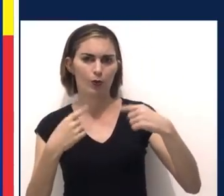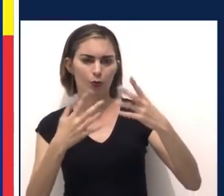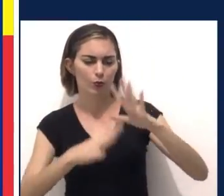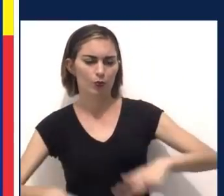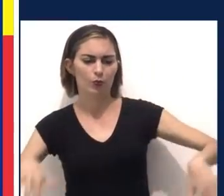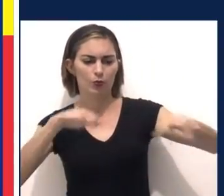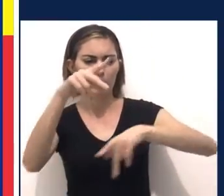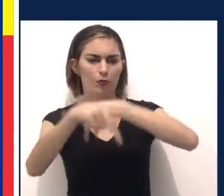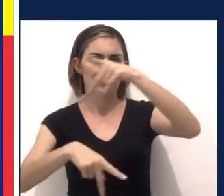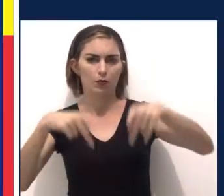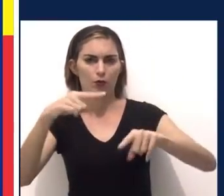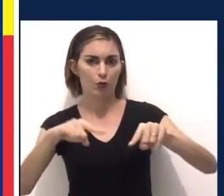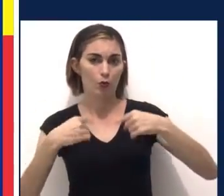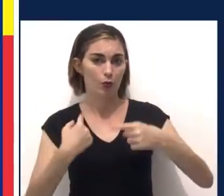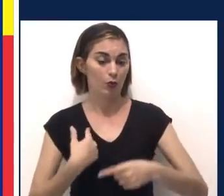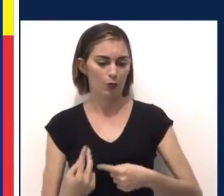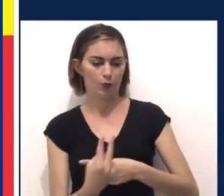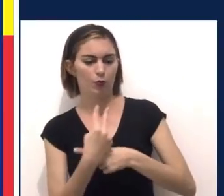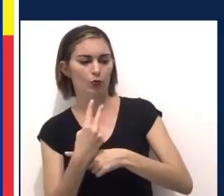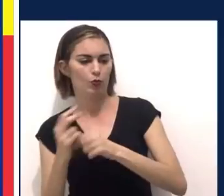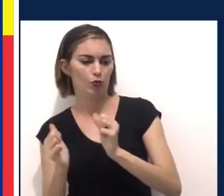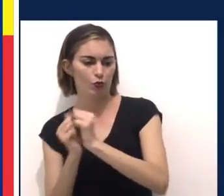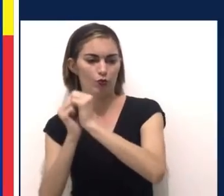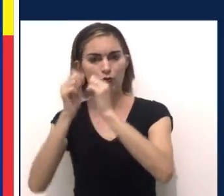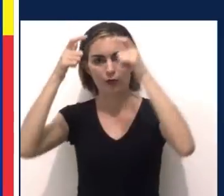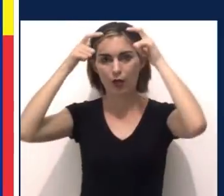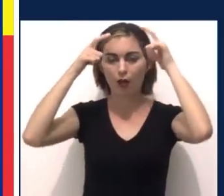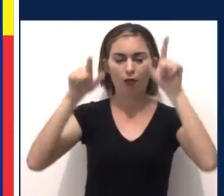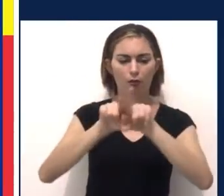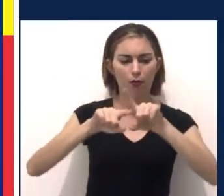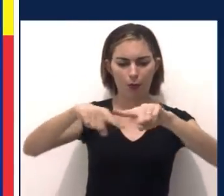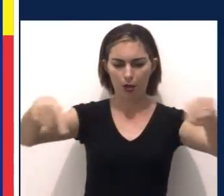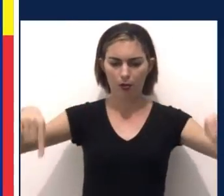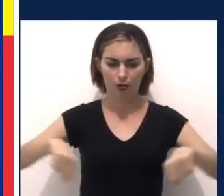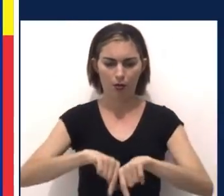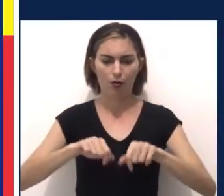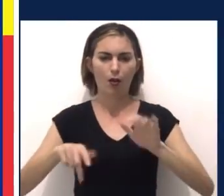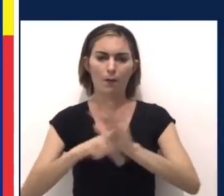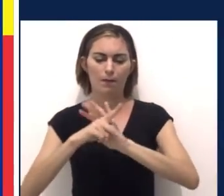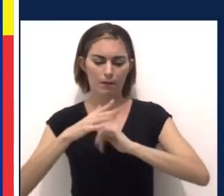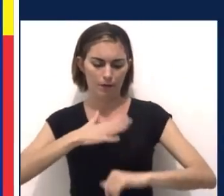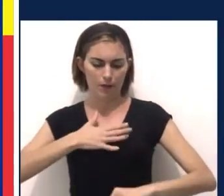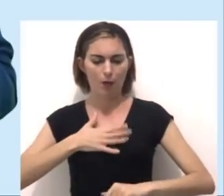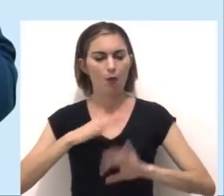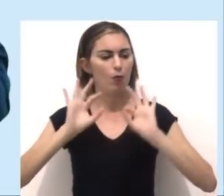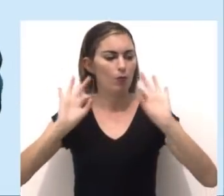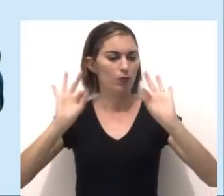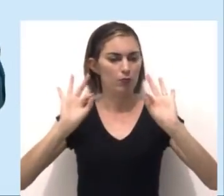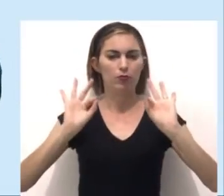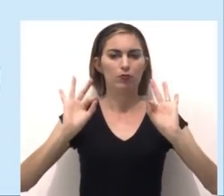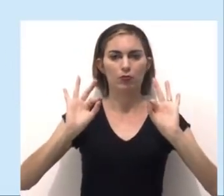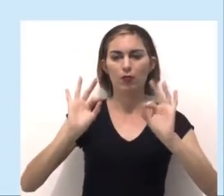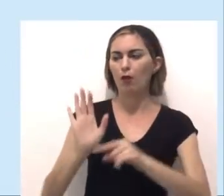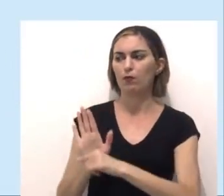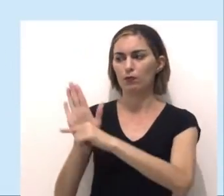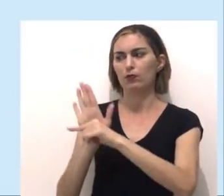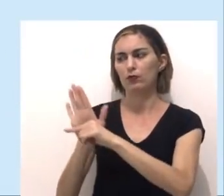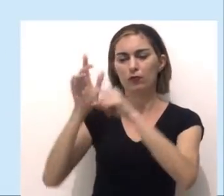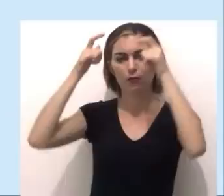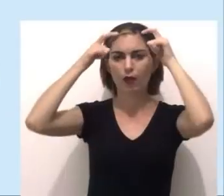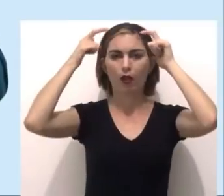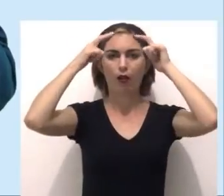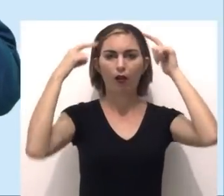revoltas populares e manter suas terras e privilégios. Então, nobreza diz, eu